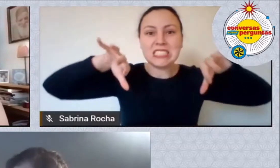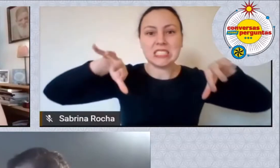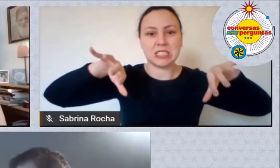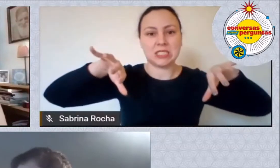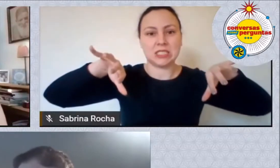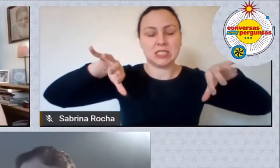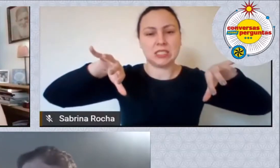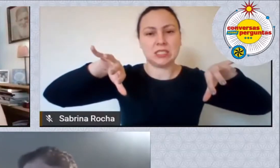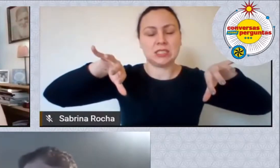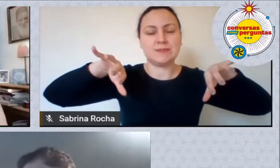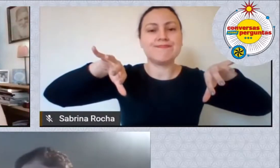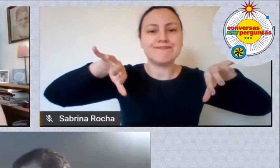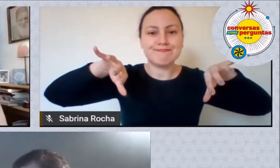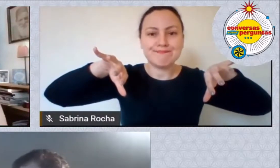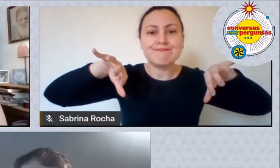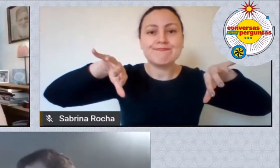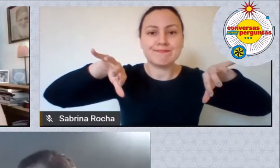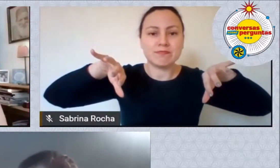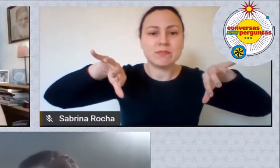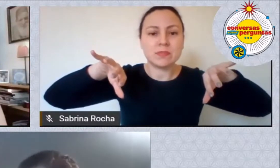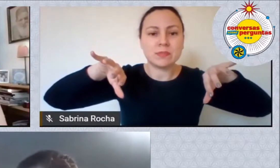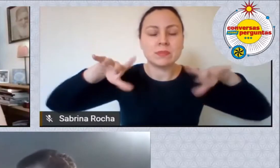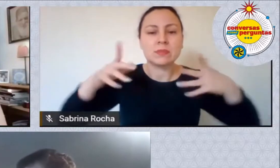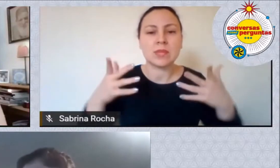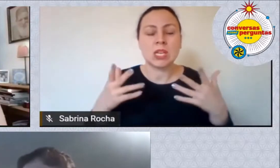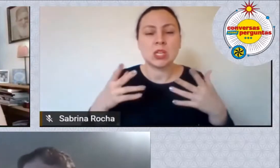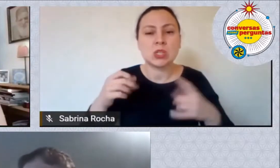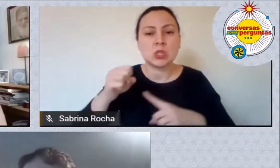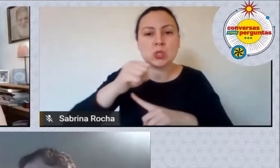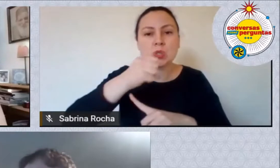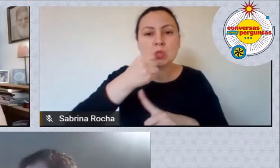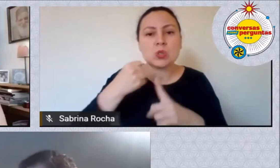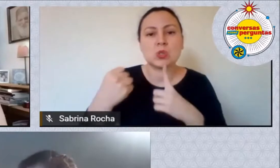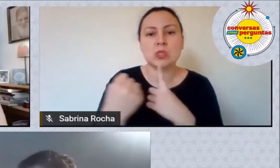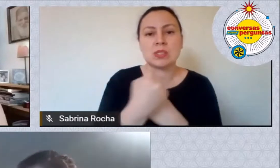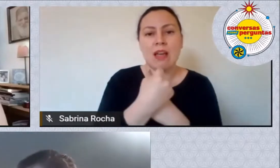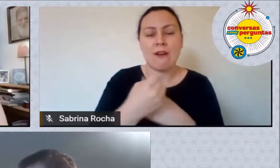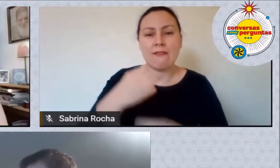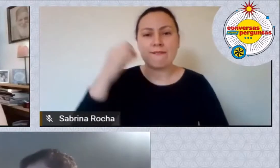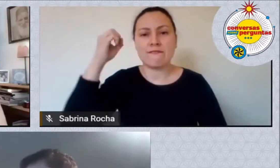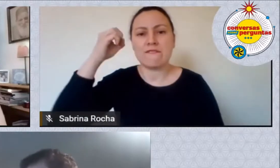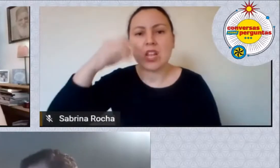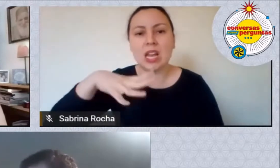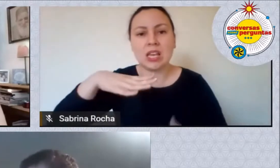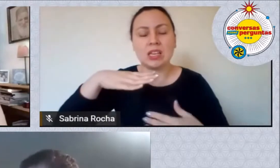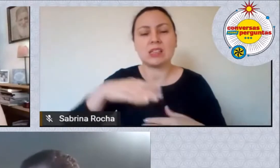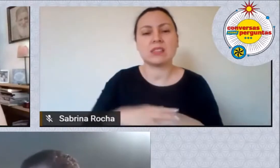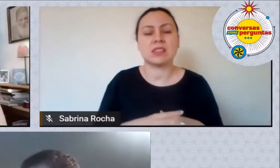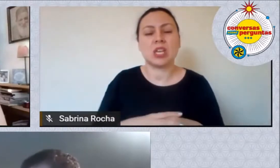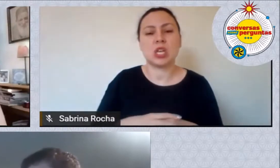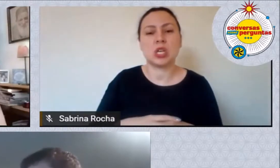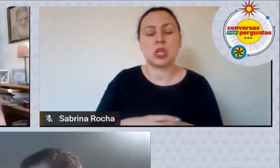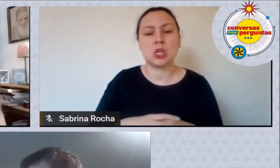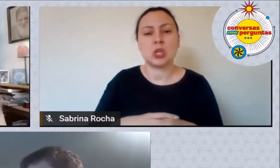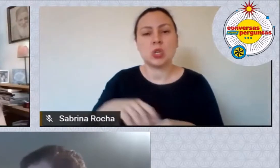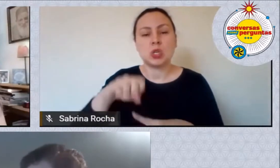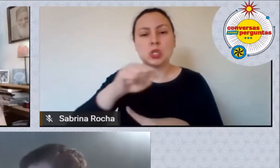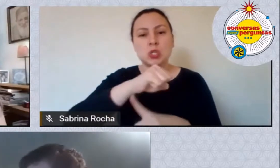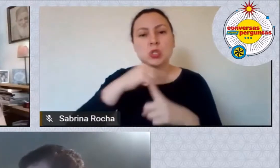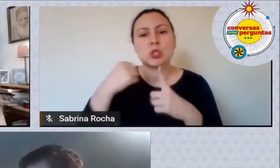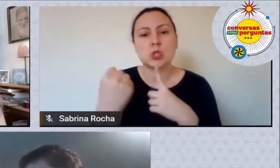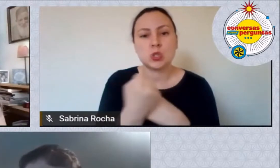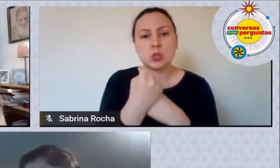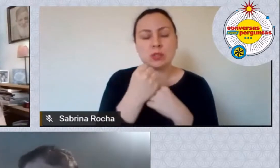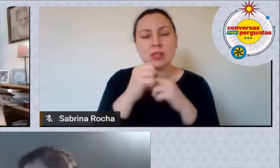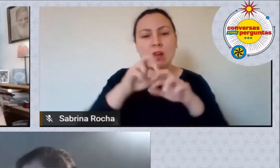ainda. A gente tem uma leitura social da violência, da desigualdade, enfim, não é à